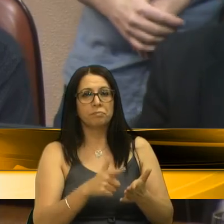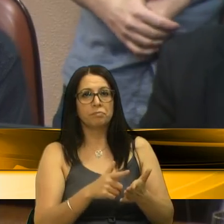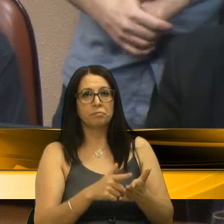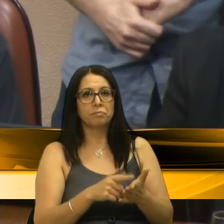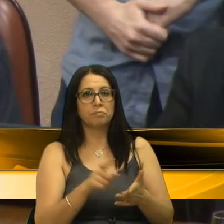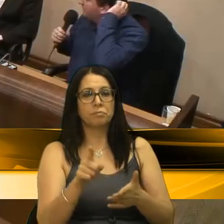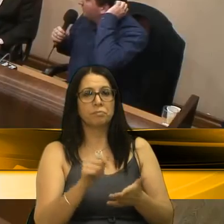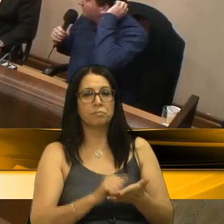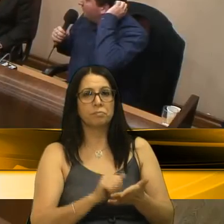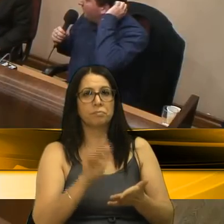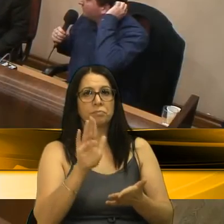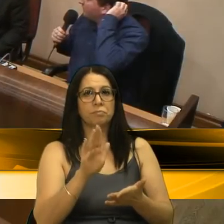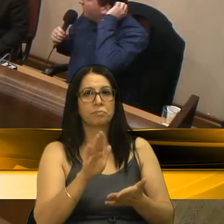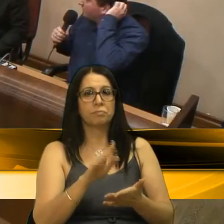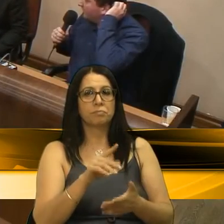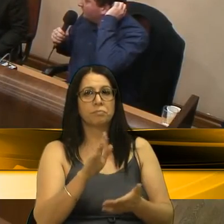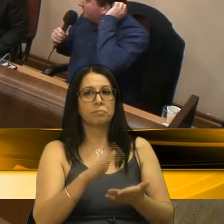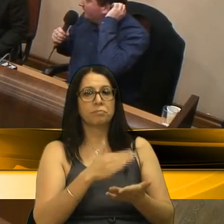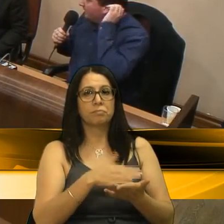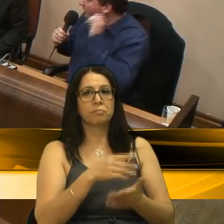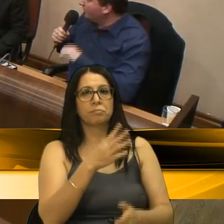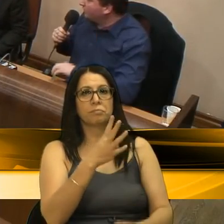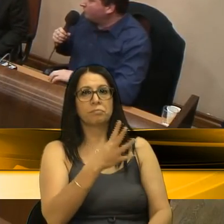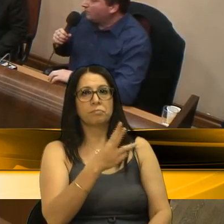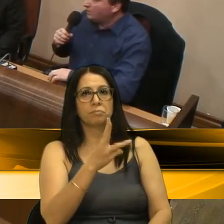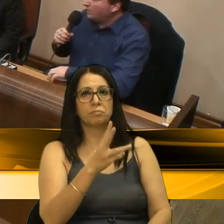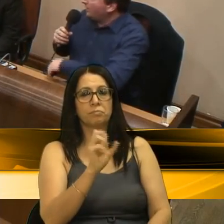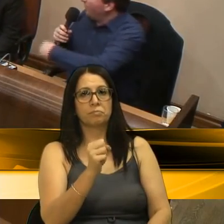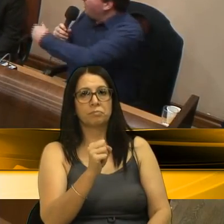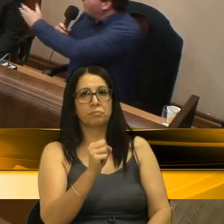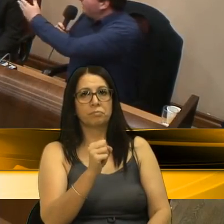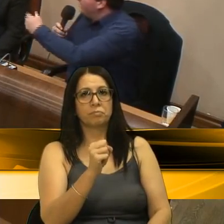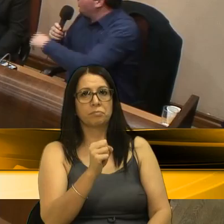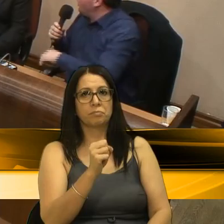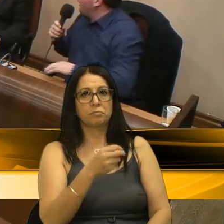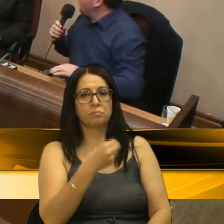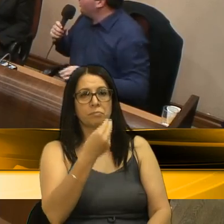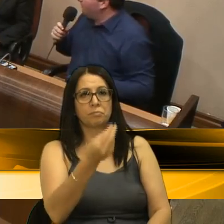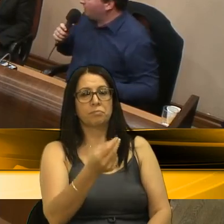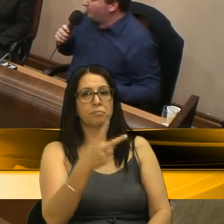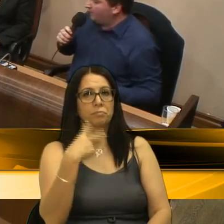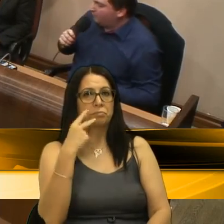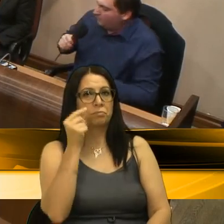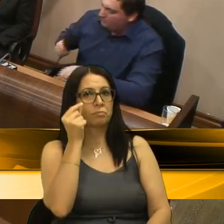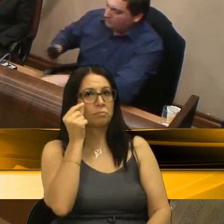E a aplicação de jurisprudência, esse não é o local para ser suscitado. O que busca é o judiciário, então, a aplicação da